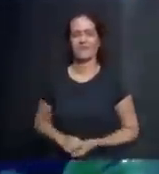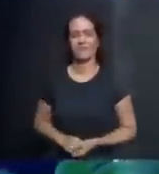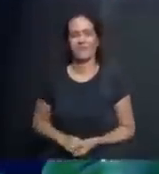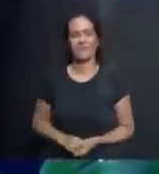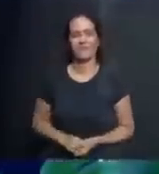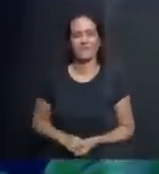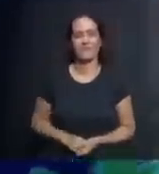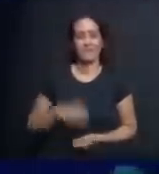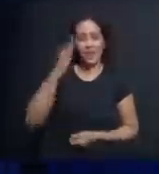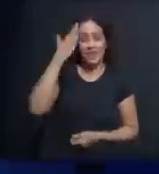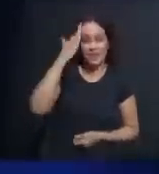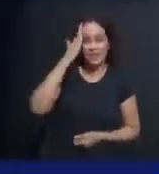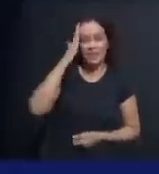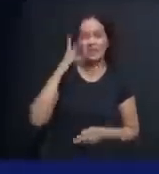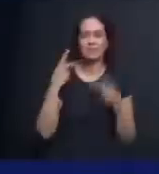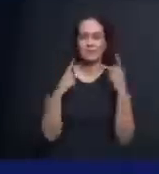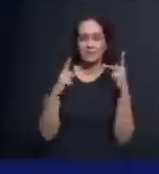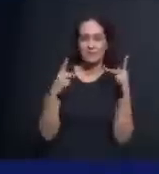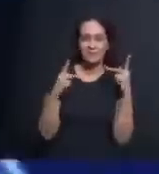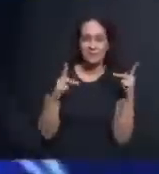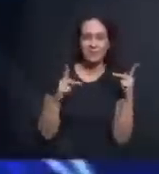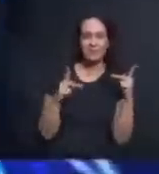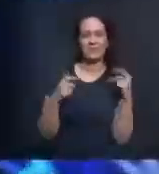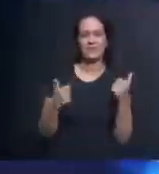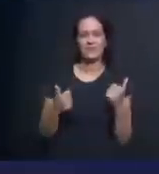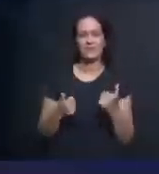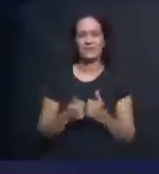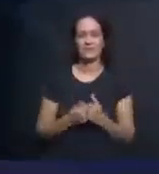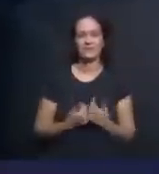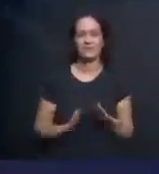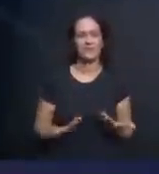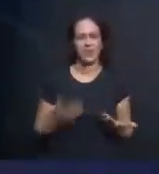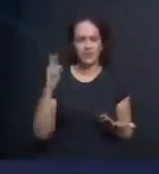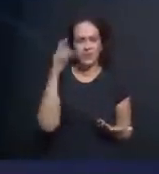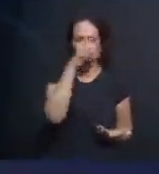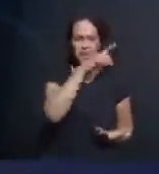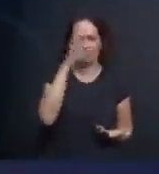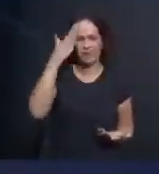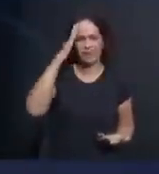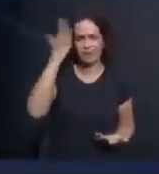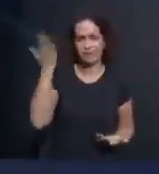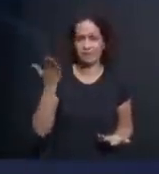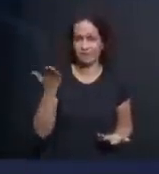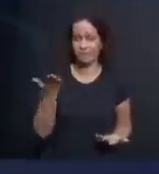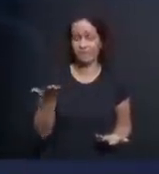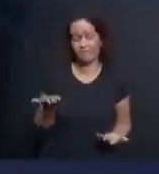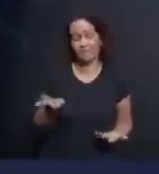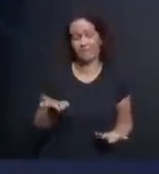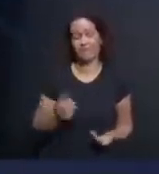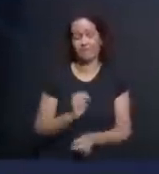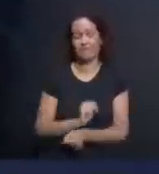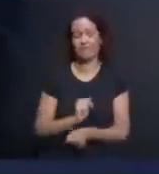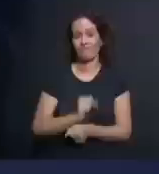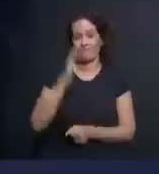Quem entende o que eu estou pregando aqui? Oi? Ou está muito para você? Espero que não.